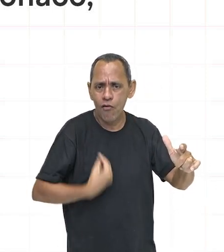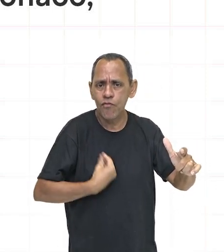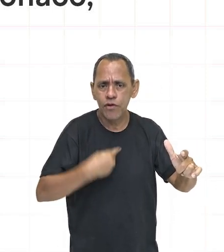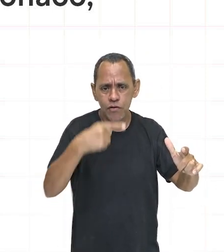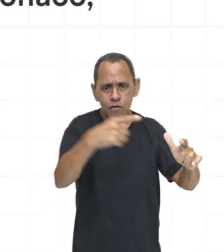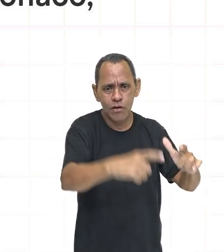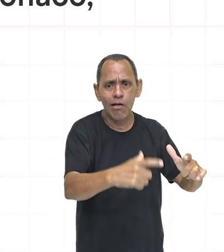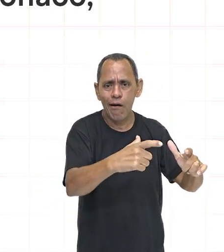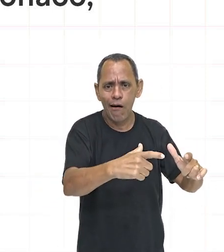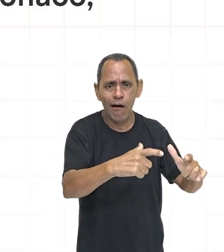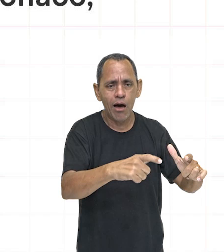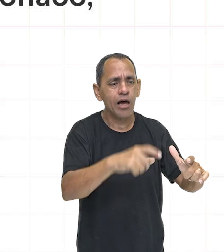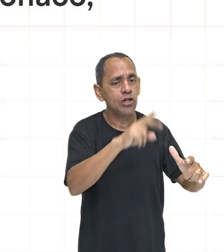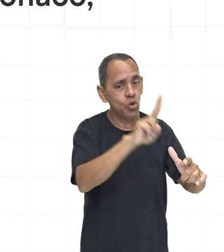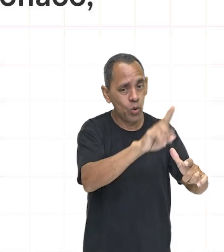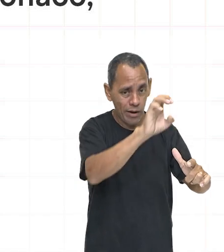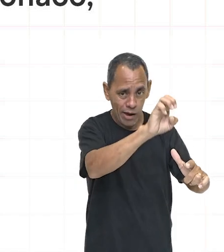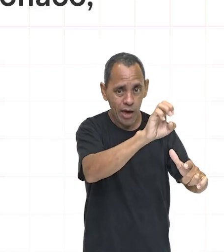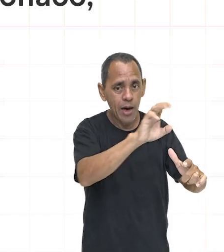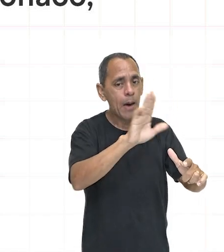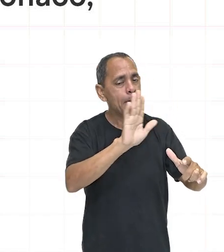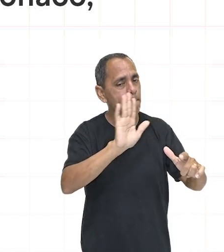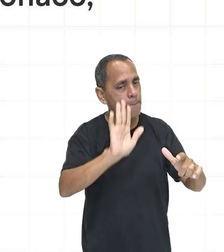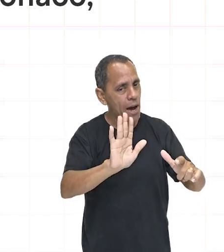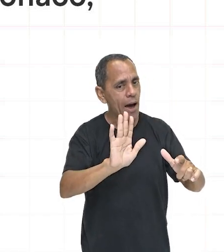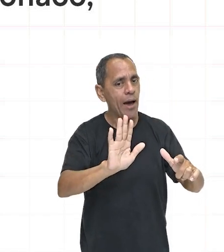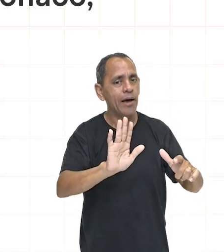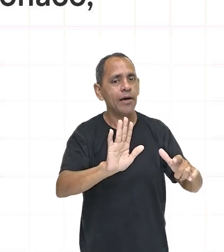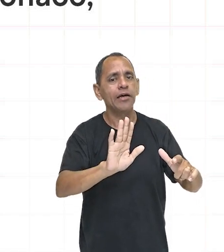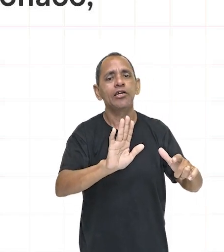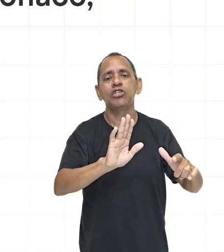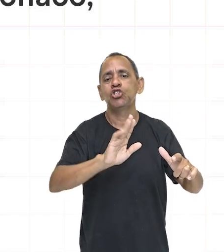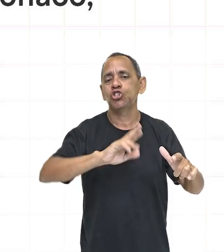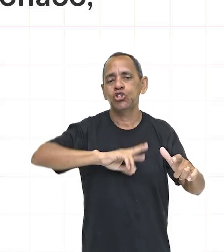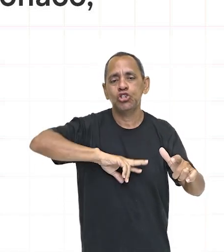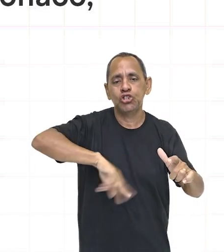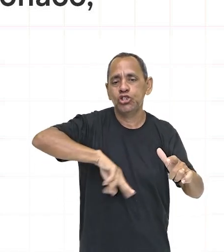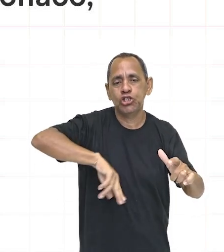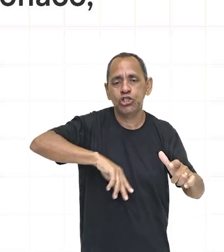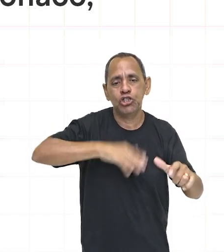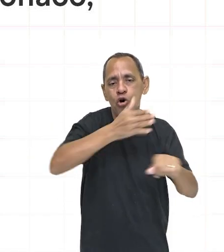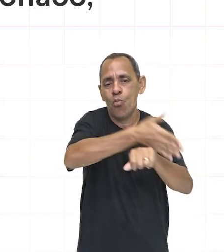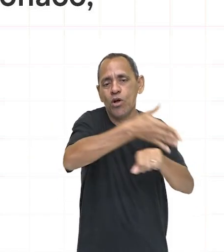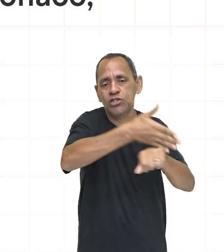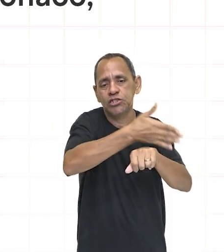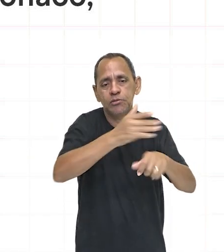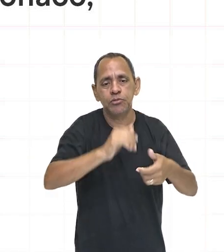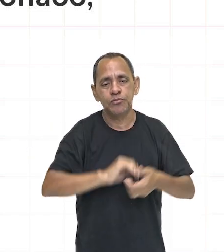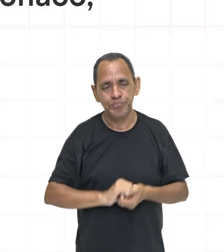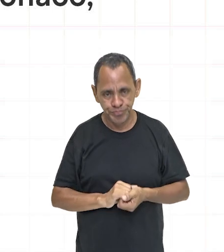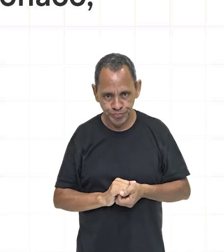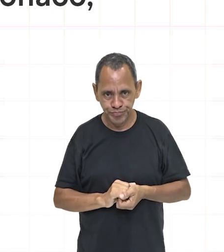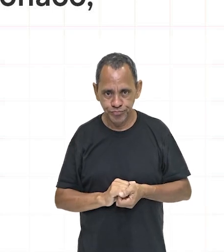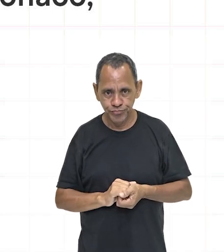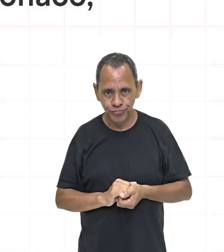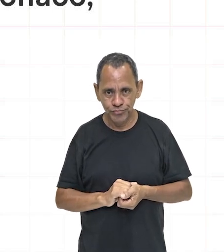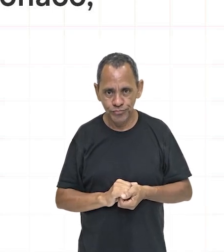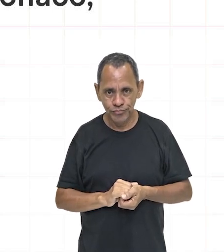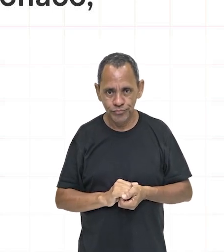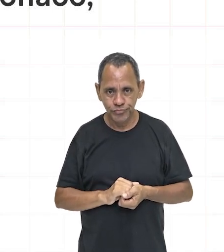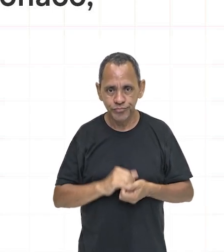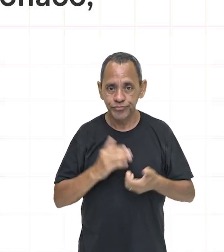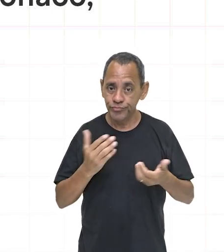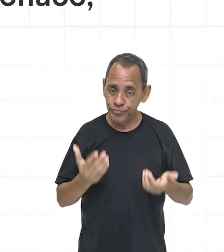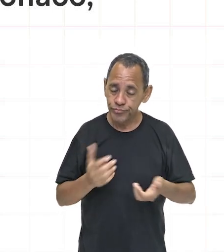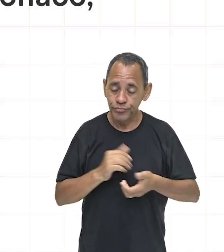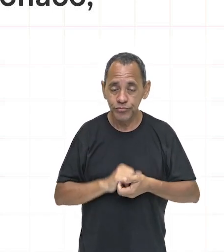utilizam o euro. E vão existir situações em que alguns países, alguns territórios, eles